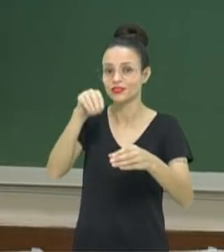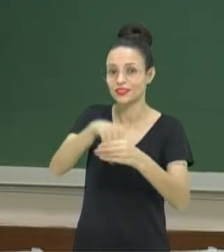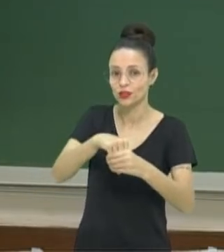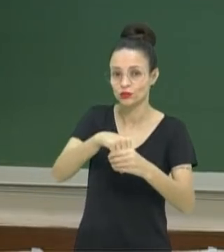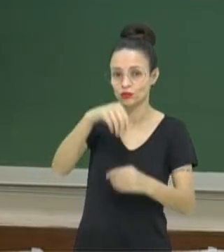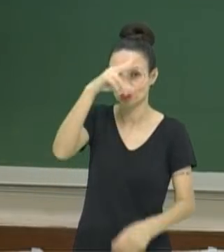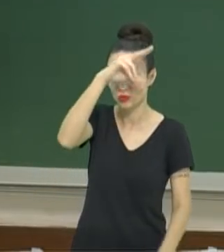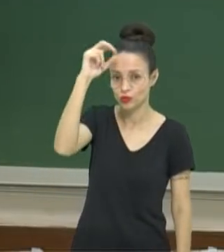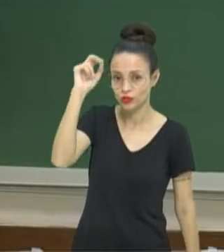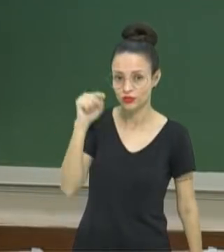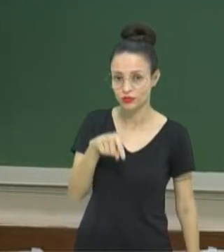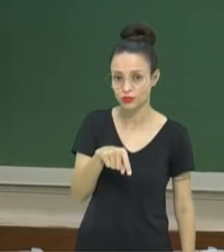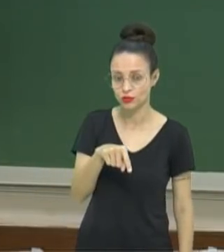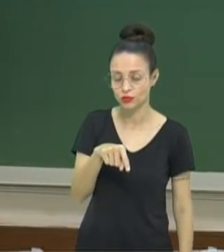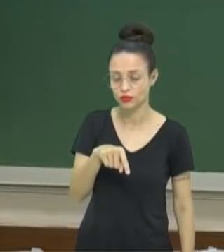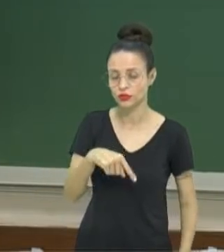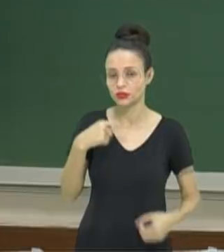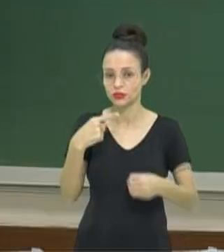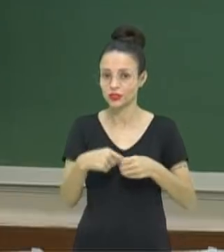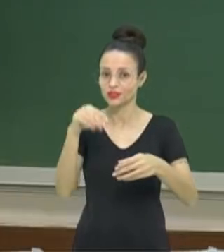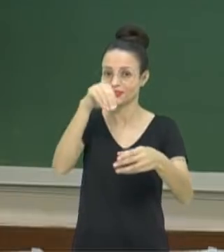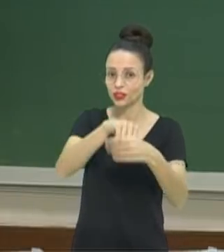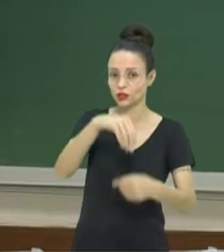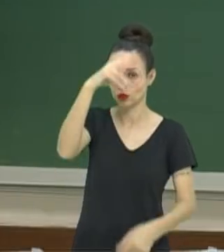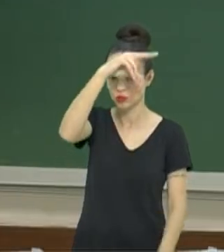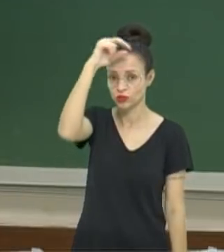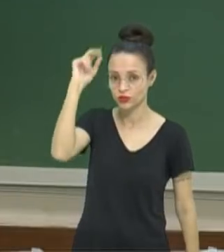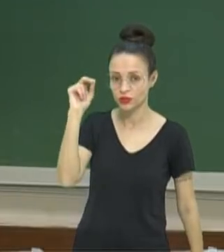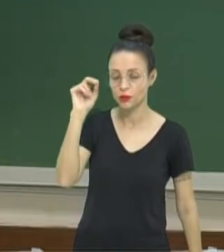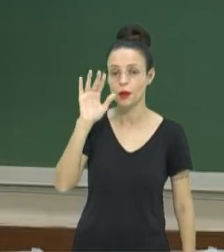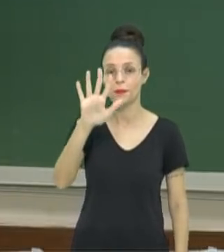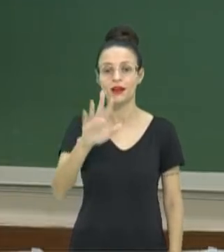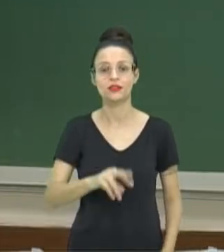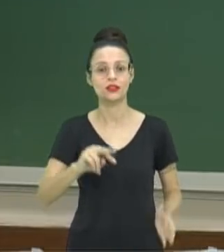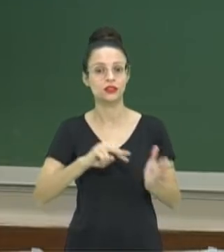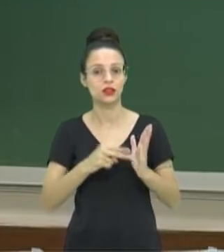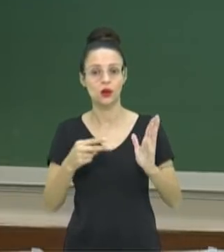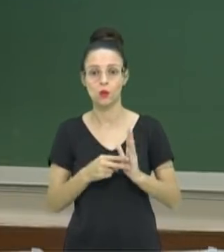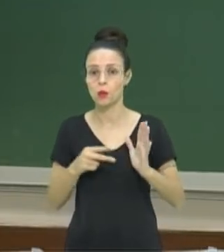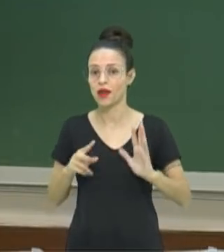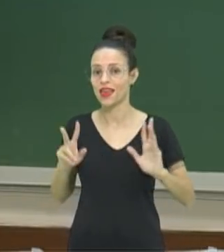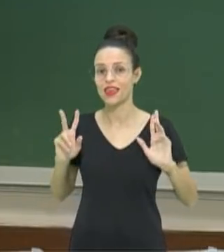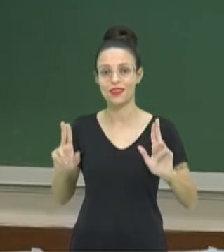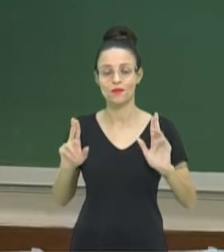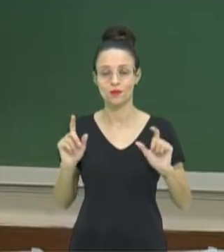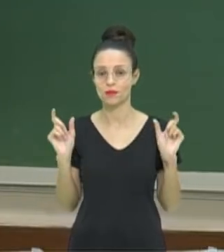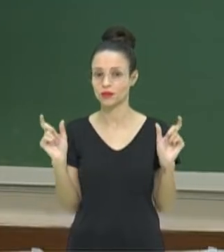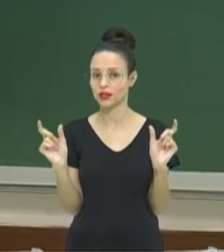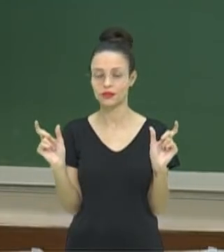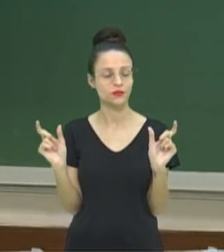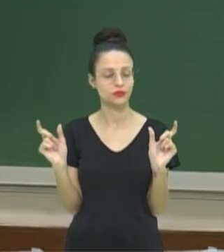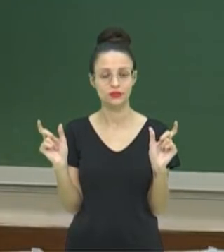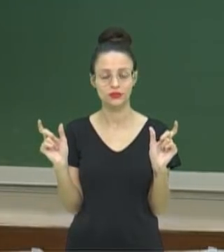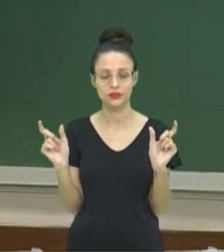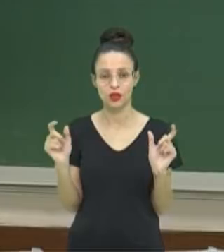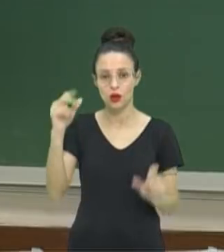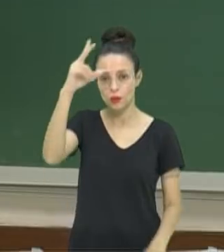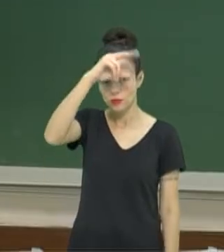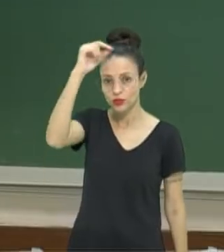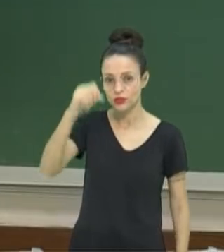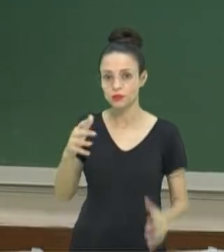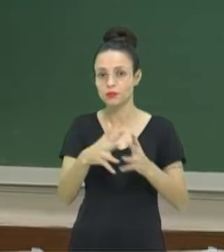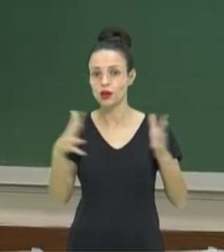município. Ela está dentro do município, mas não é sinônimo. Município é maior do